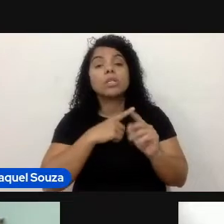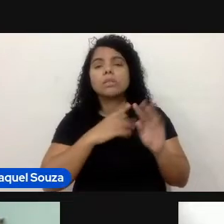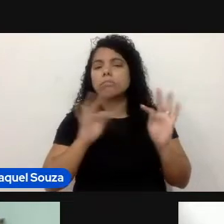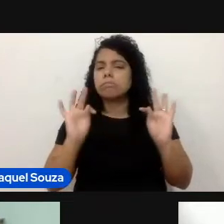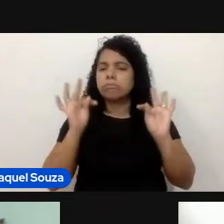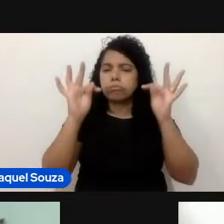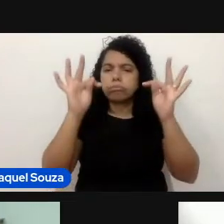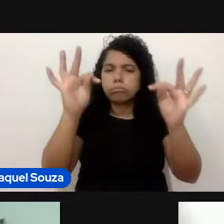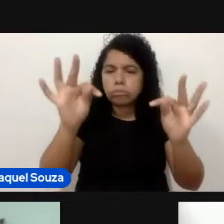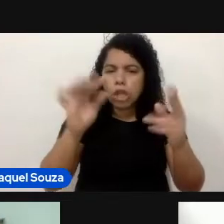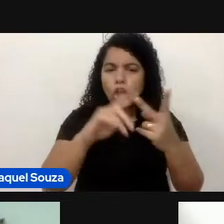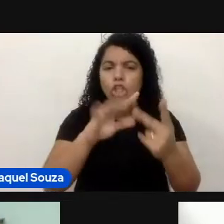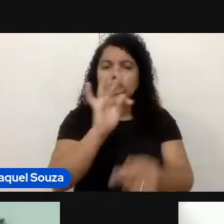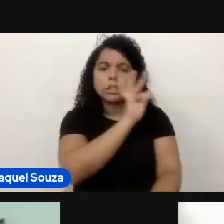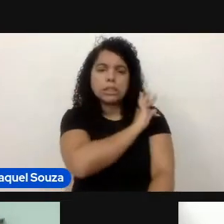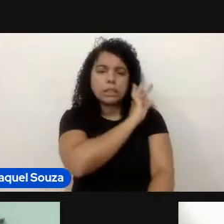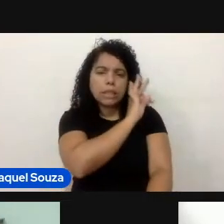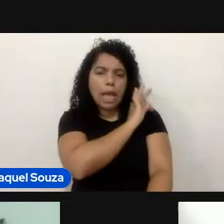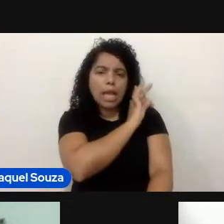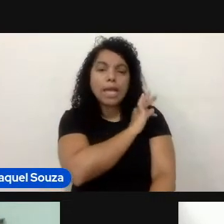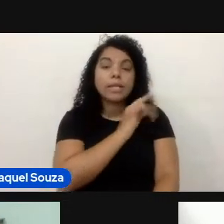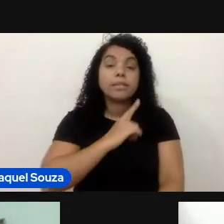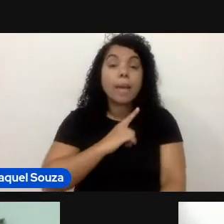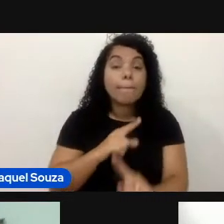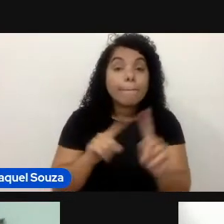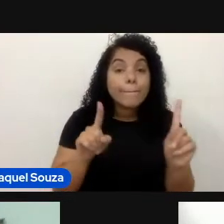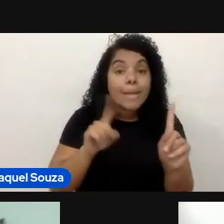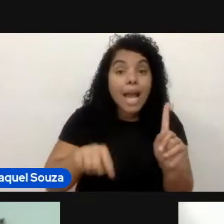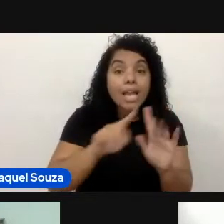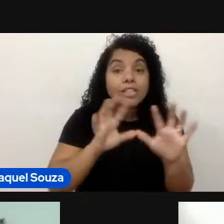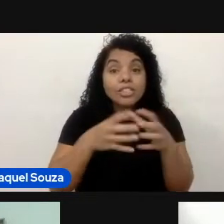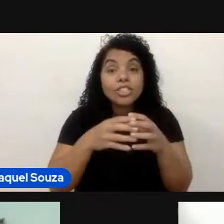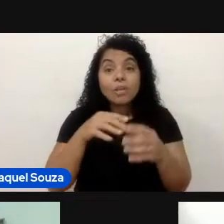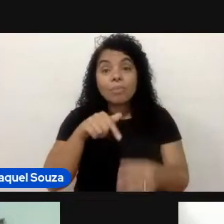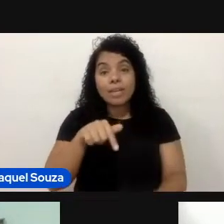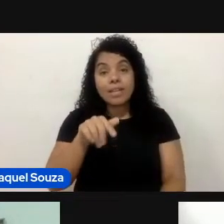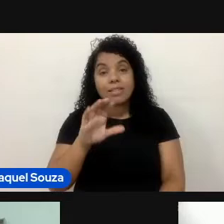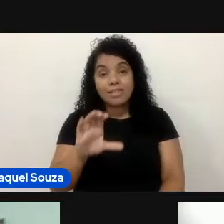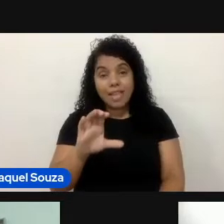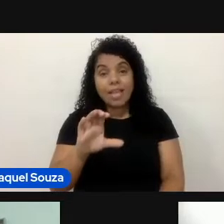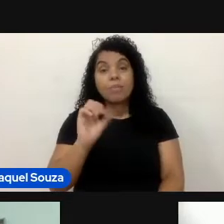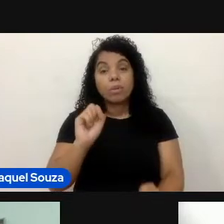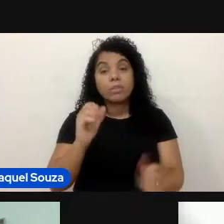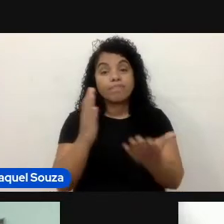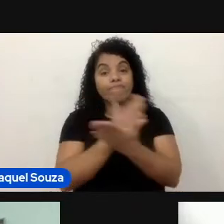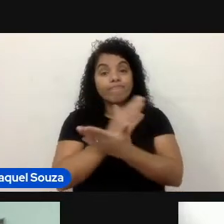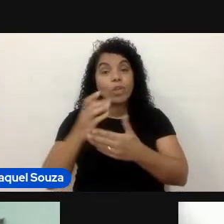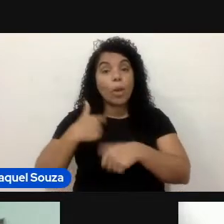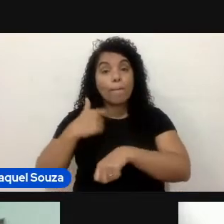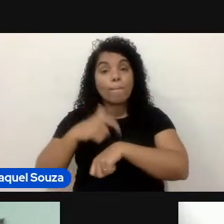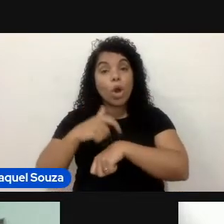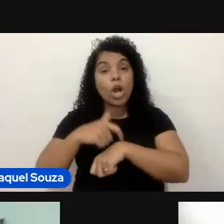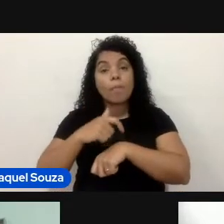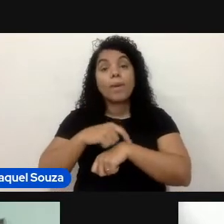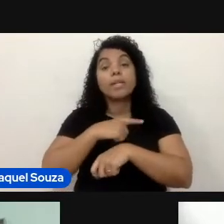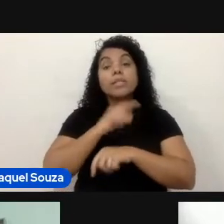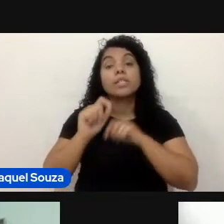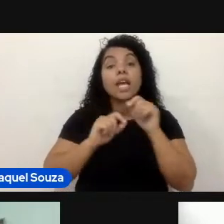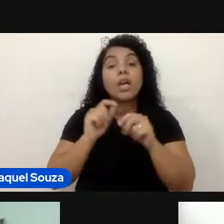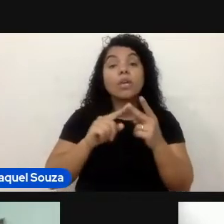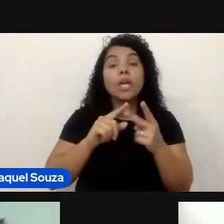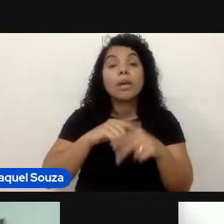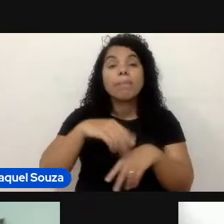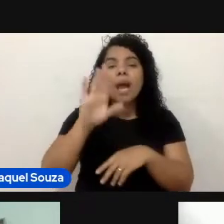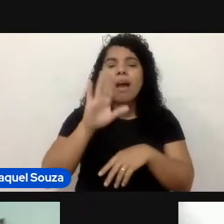de técnicas, mas, porém, o time de QC pode ser que em alguns momentos eles tenham ali até um pouco mais de conhecimento